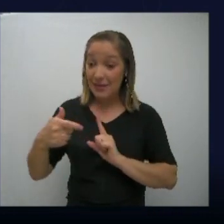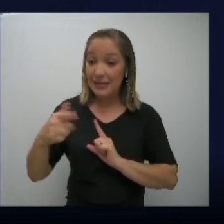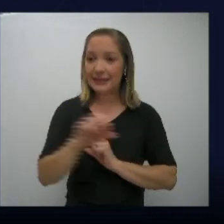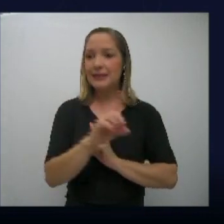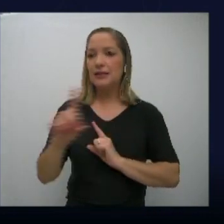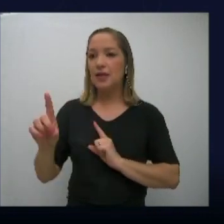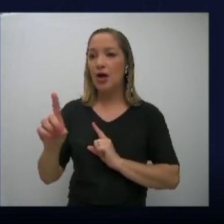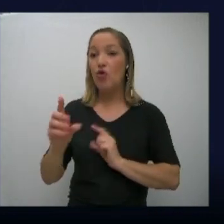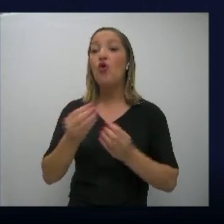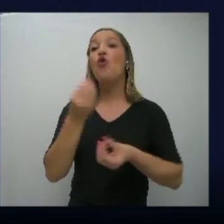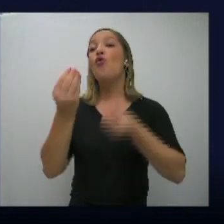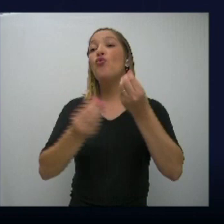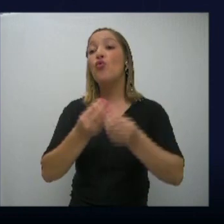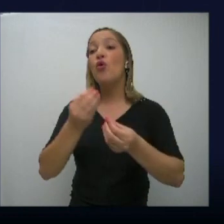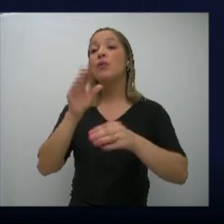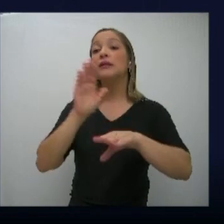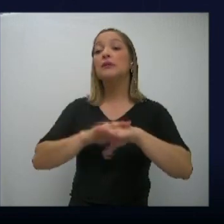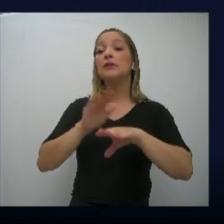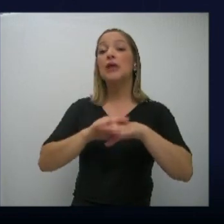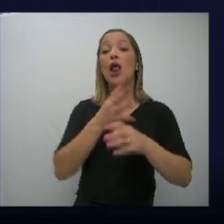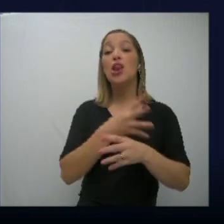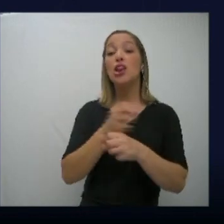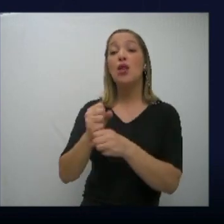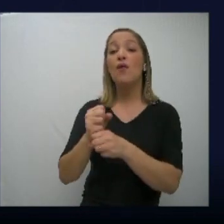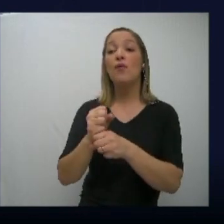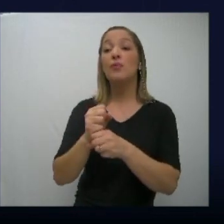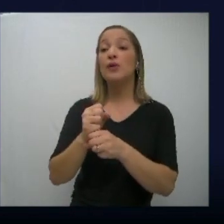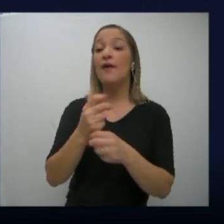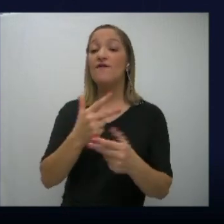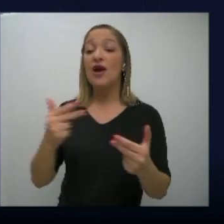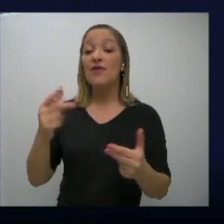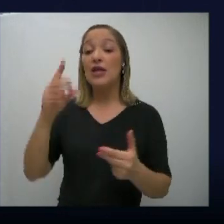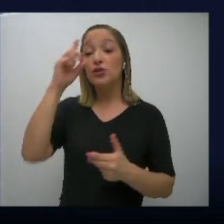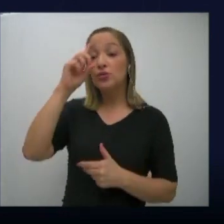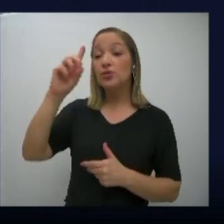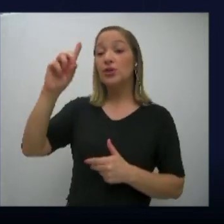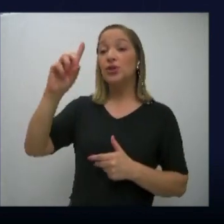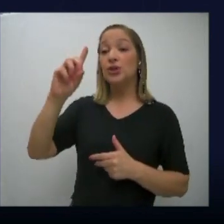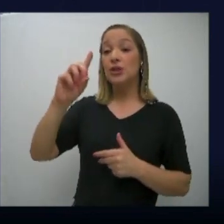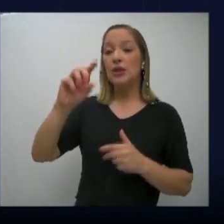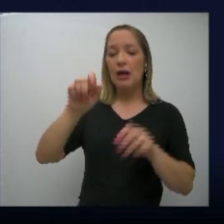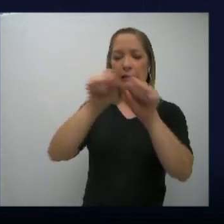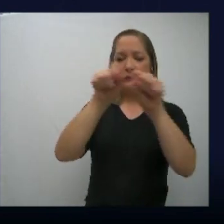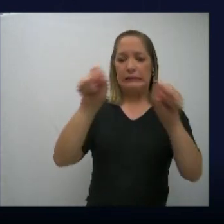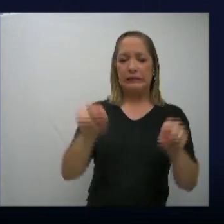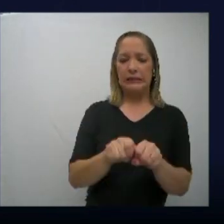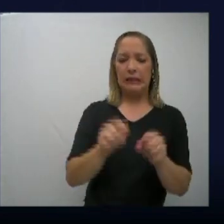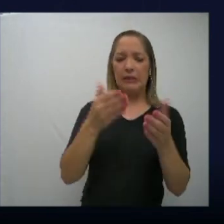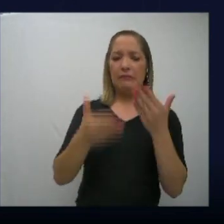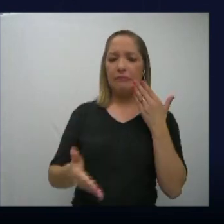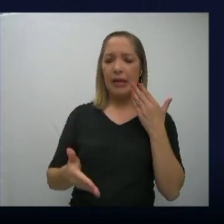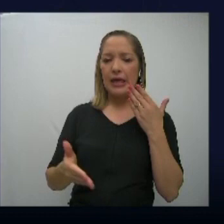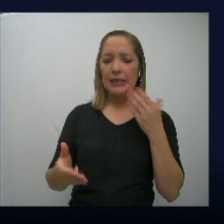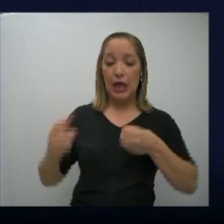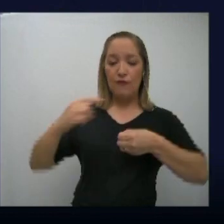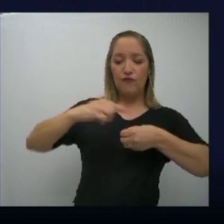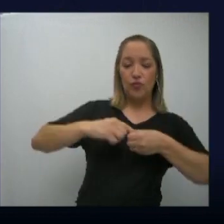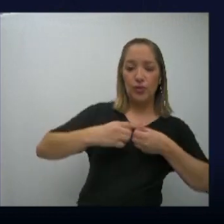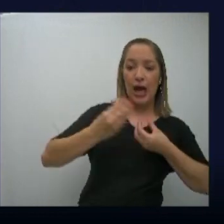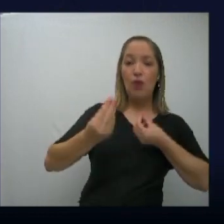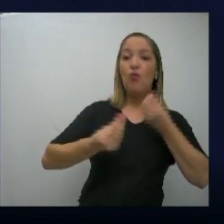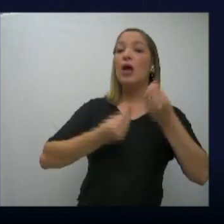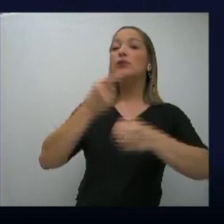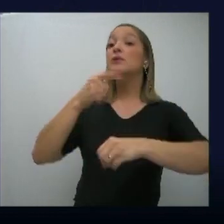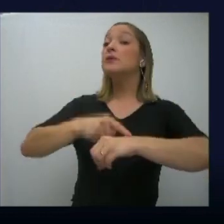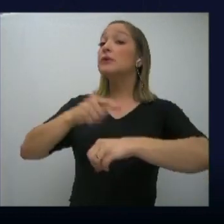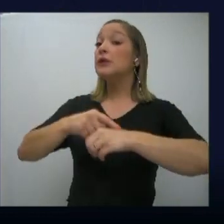consegue fazer deplore em dia sem número de vezes durante o dia como é que eventualmente sistema Tá em quanto tempo consegue respirar e uma série